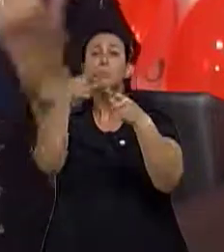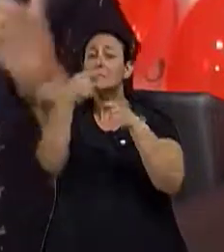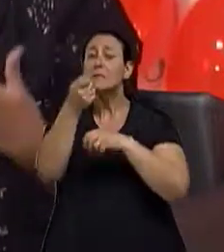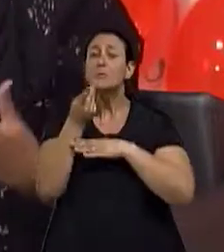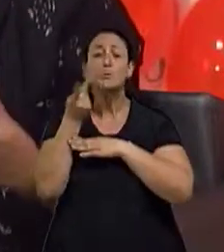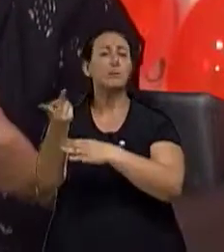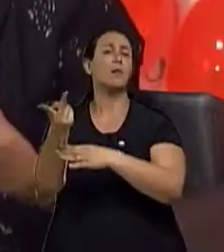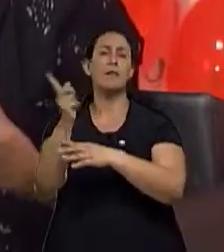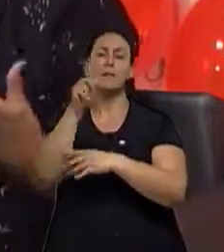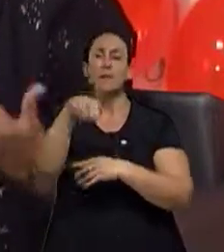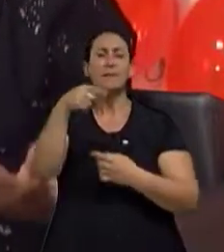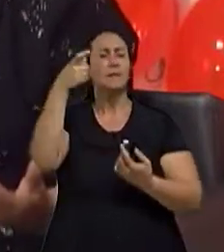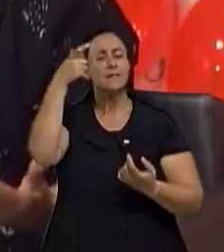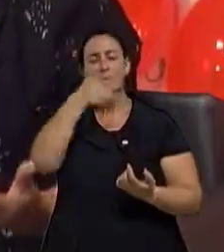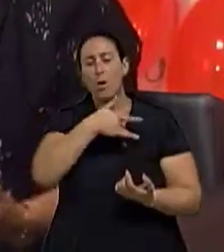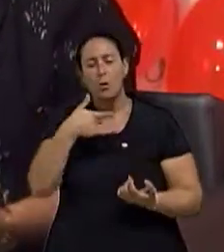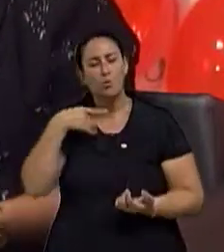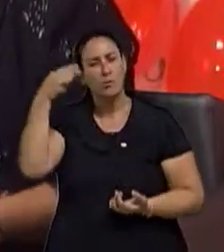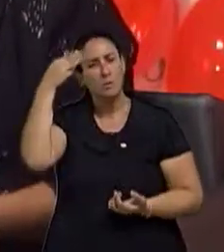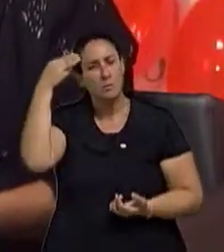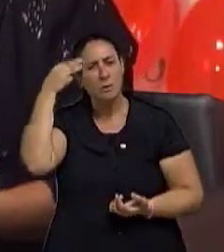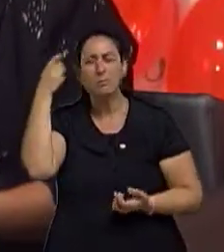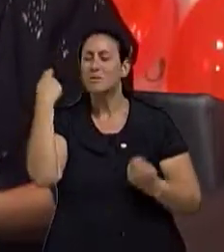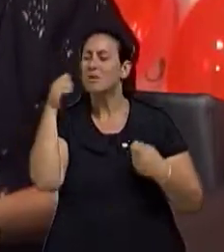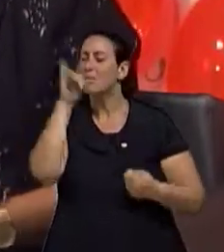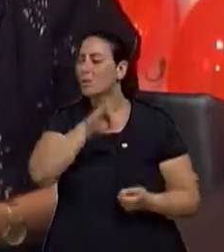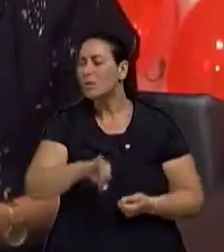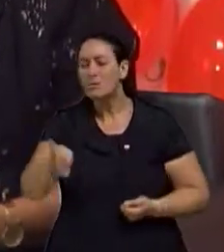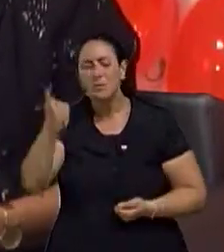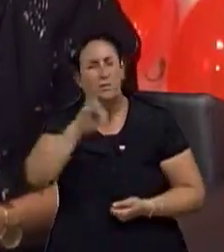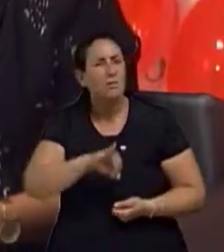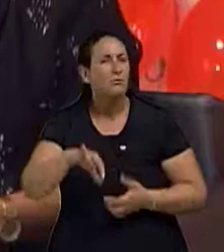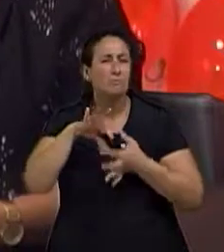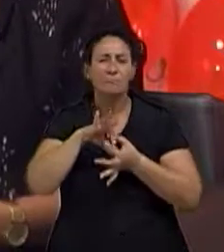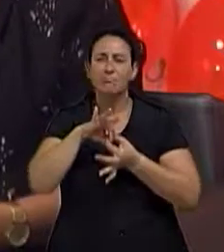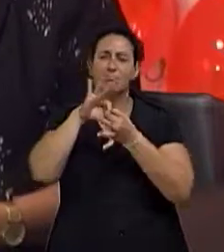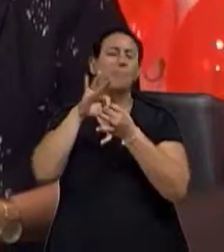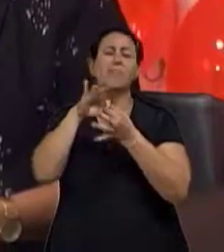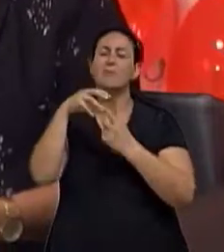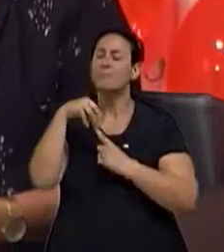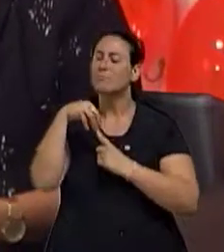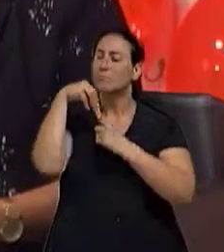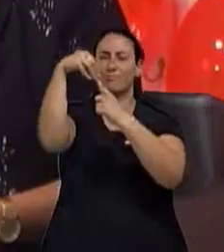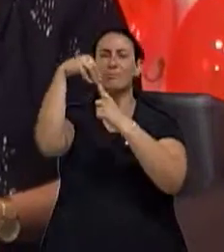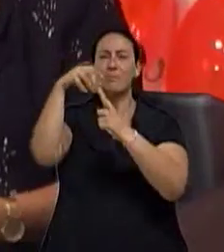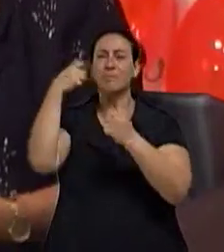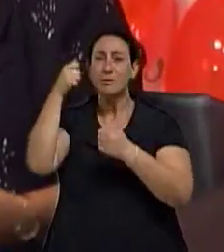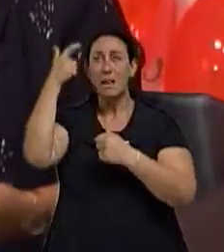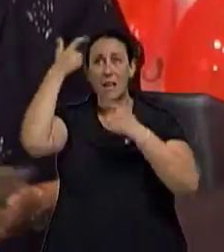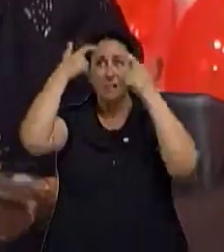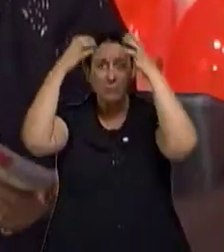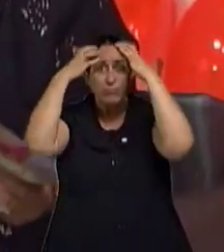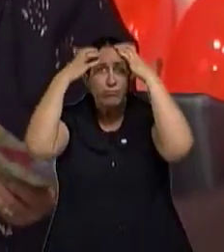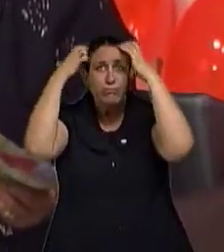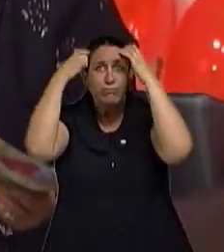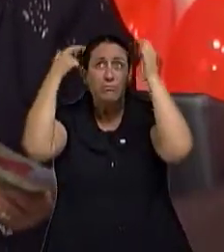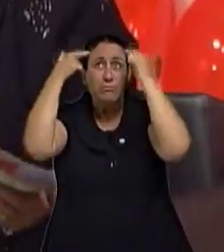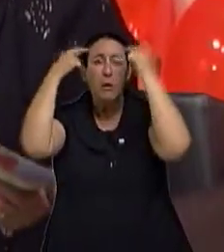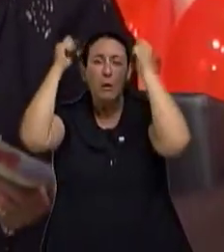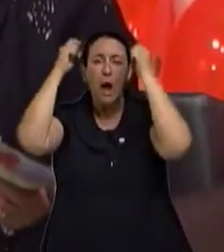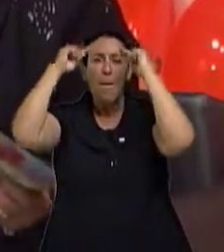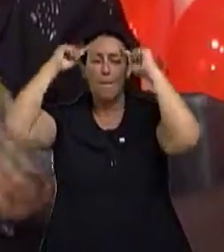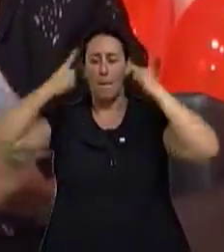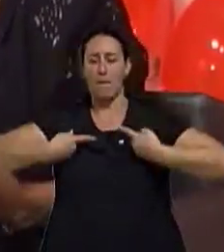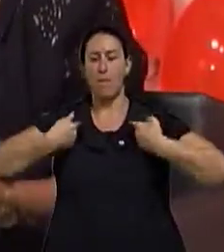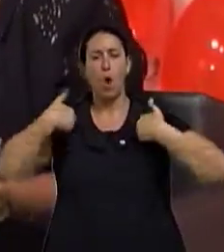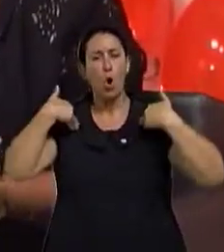especialista da saúde mental. É fundamental para todos nós, né? Ele diz, doutor, a cabeça não está dissociada e o cérebro está aqui, né? E muitas vezes ele é